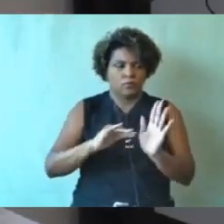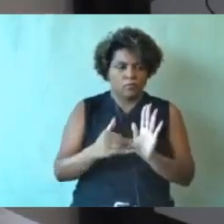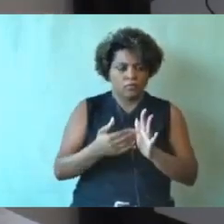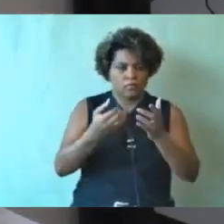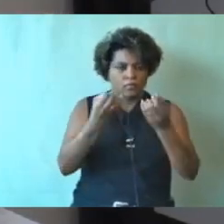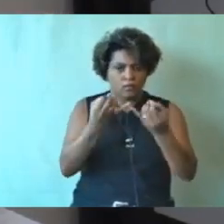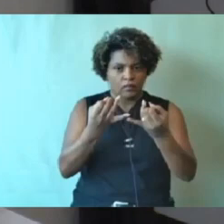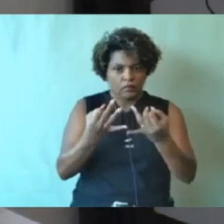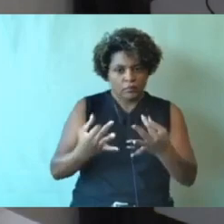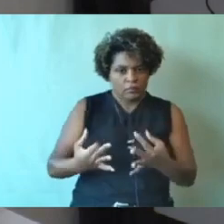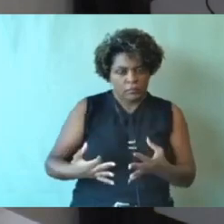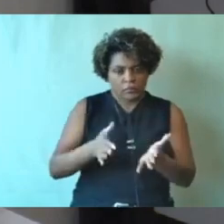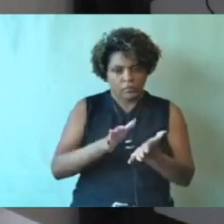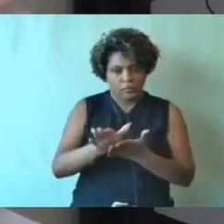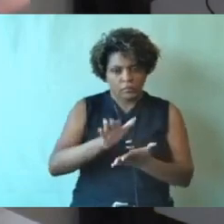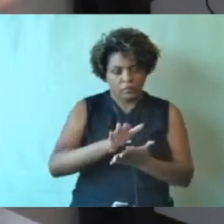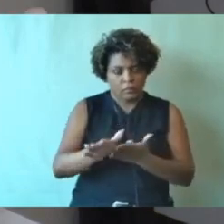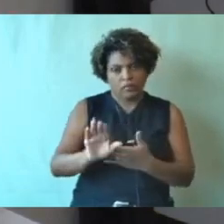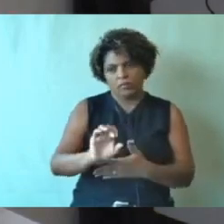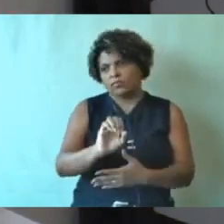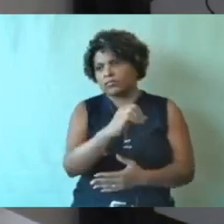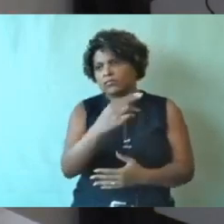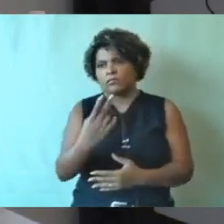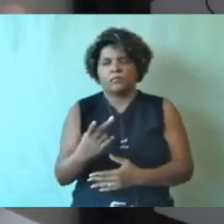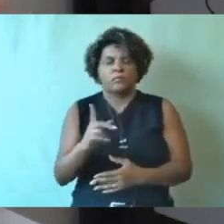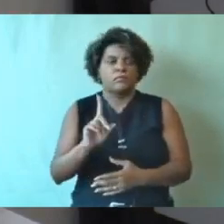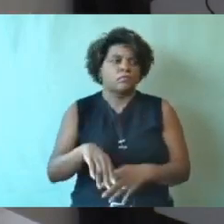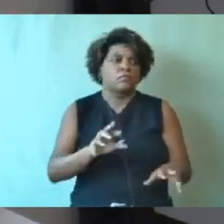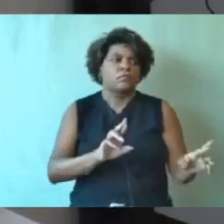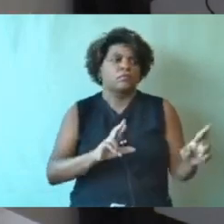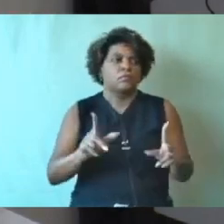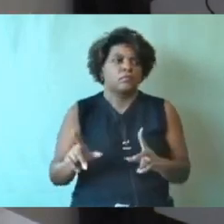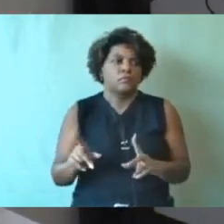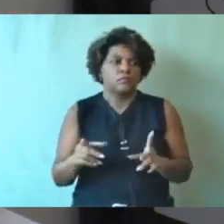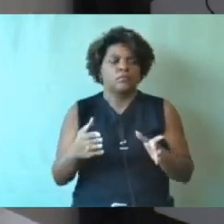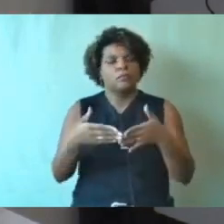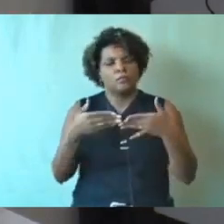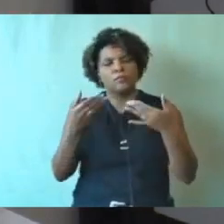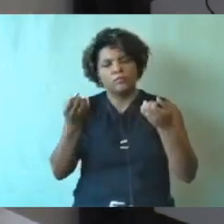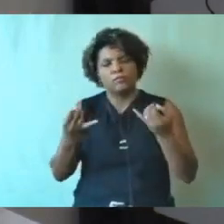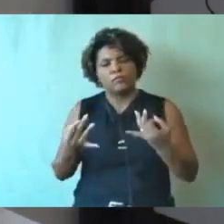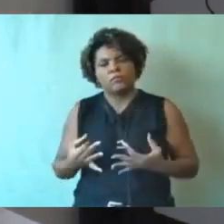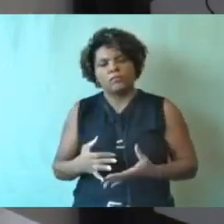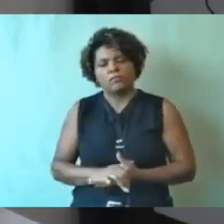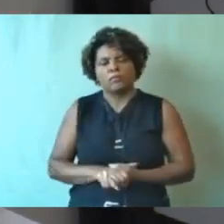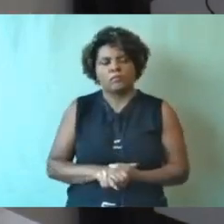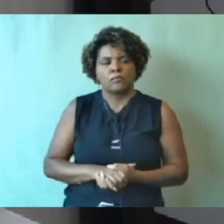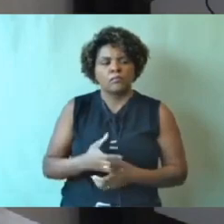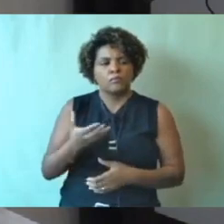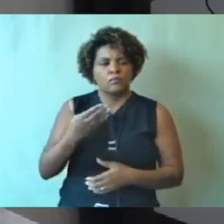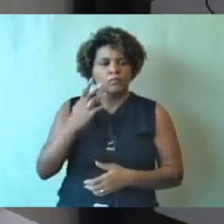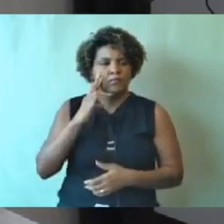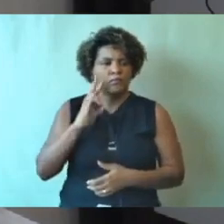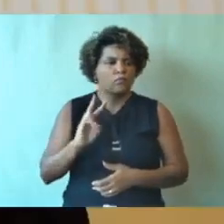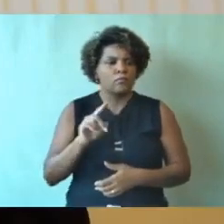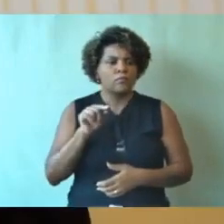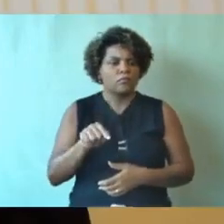assim, ou, na verdade, é um pouco diferente, e aí eu gostaria que o senhor me explicasse, por favor, porque a gente gostaria de ver isso na